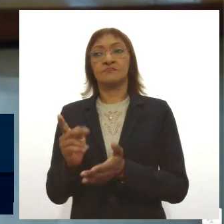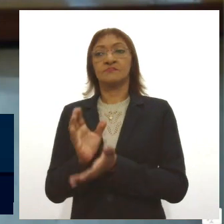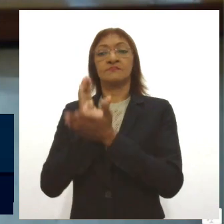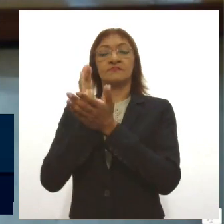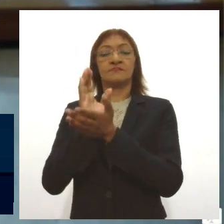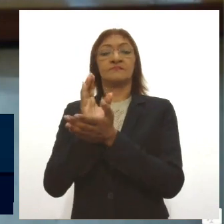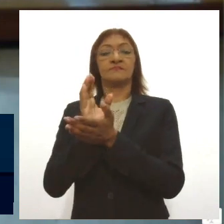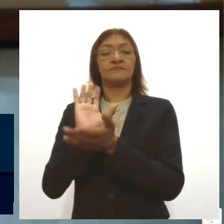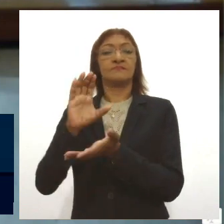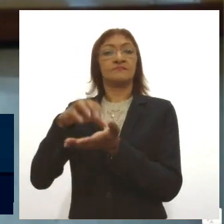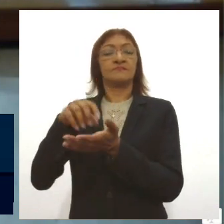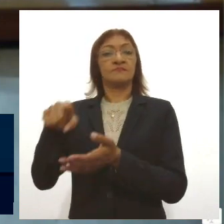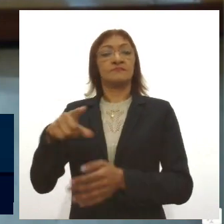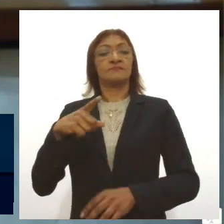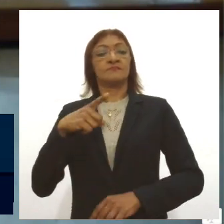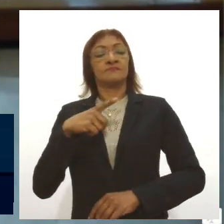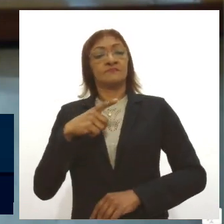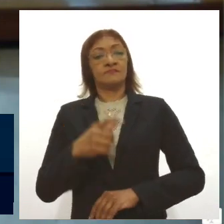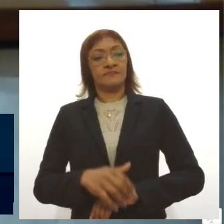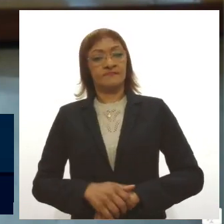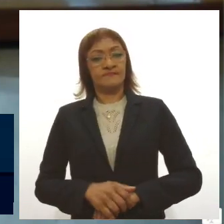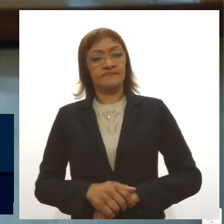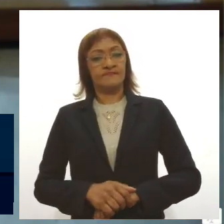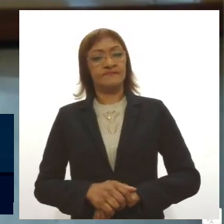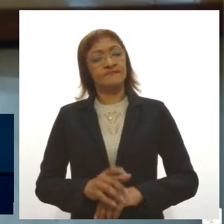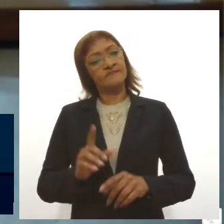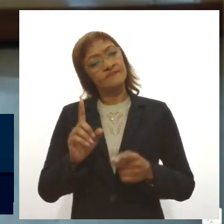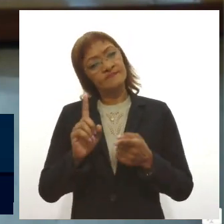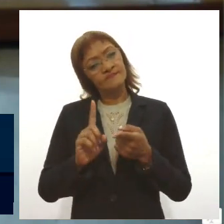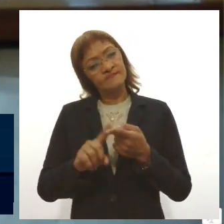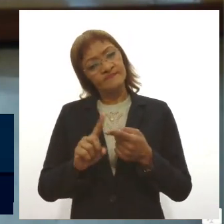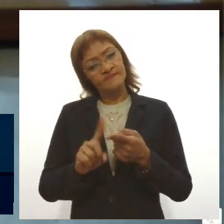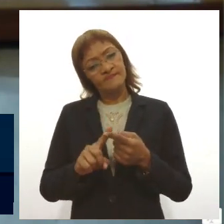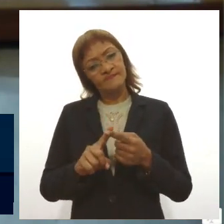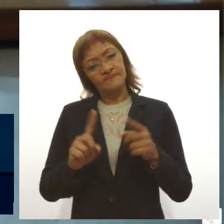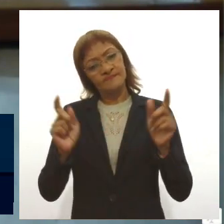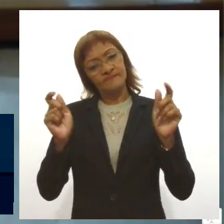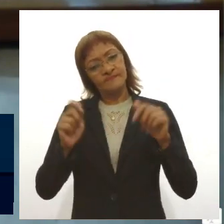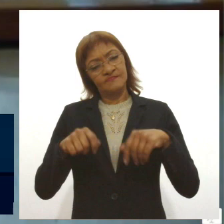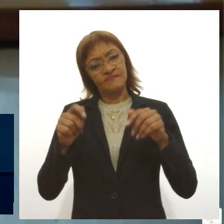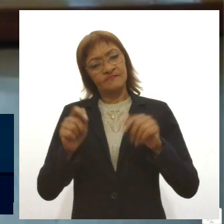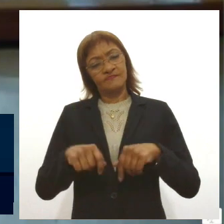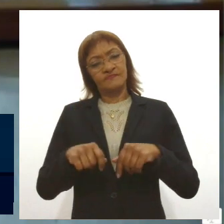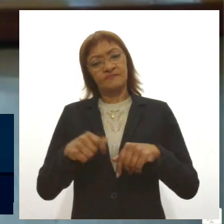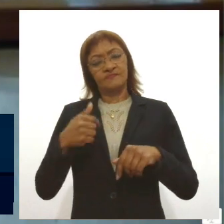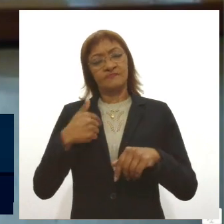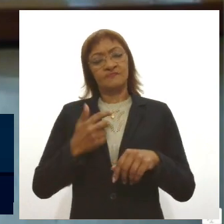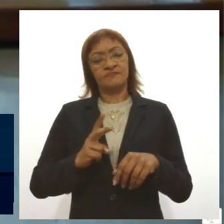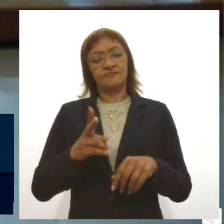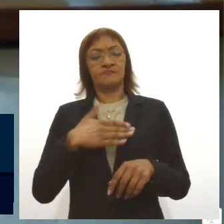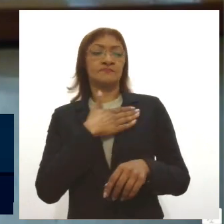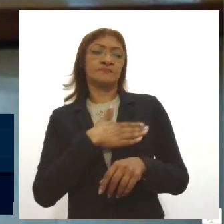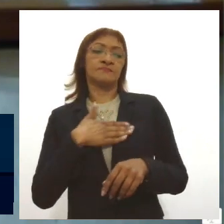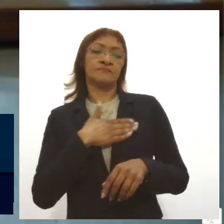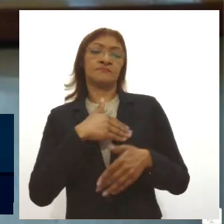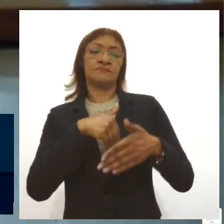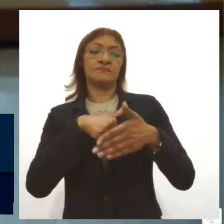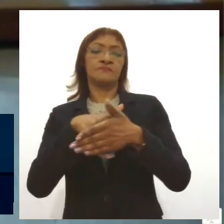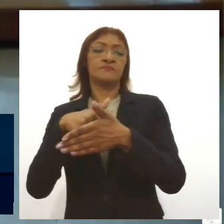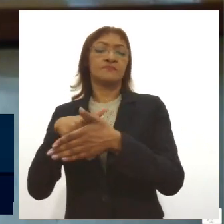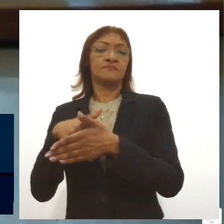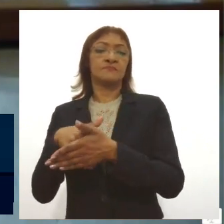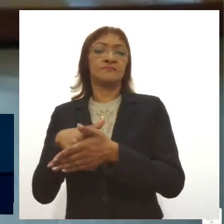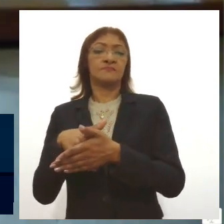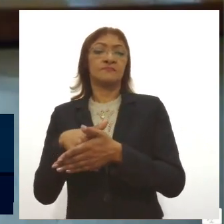está instalado. E isso acontecendo também, a gente vai. Eu até tenho brincado com o pessoal, eu gosto muito de futebol. Eu tenho